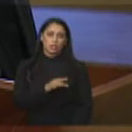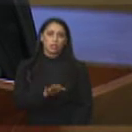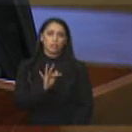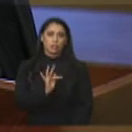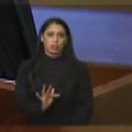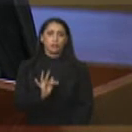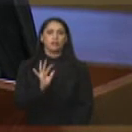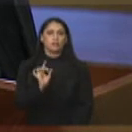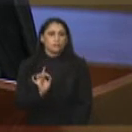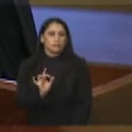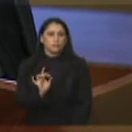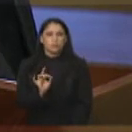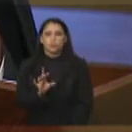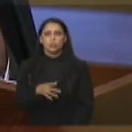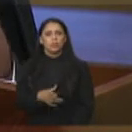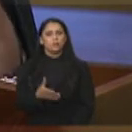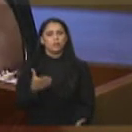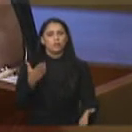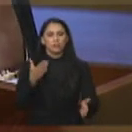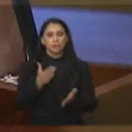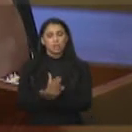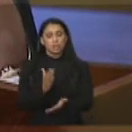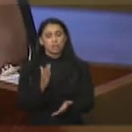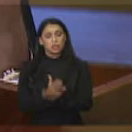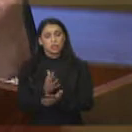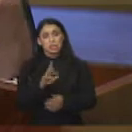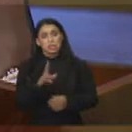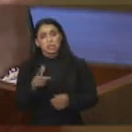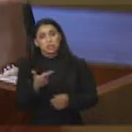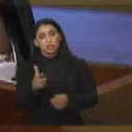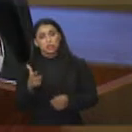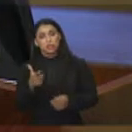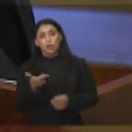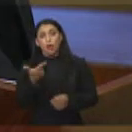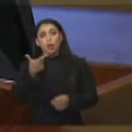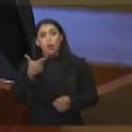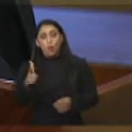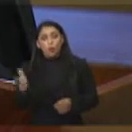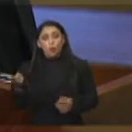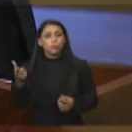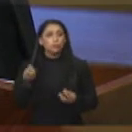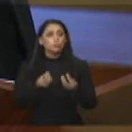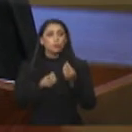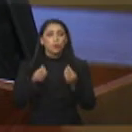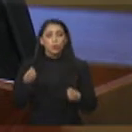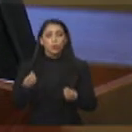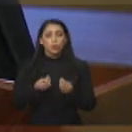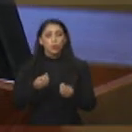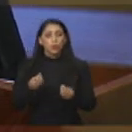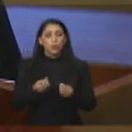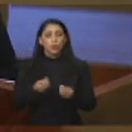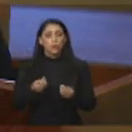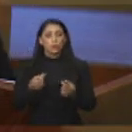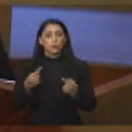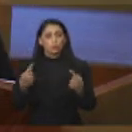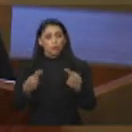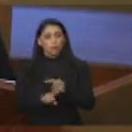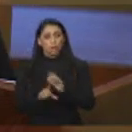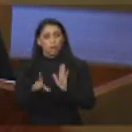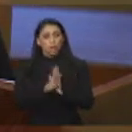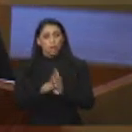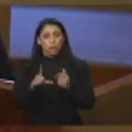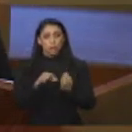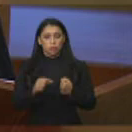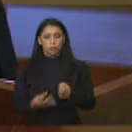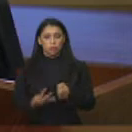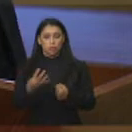fundamental somente será admitida se não houver outro meio eficaz de sanar a lesividade. É o artigo 4º,